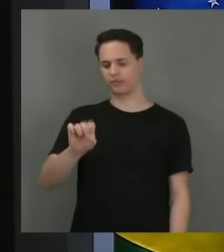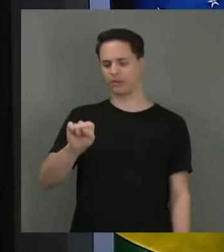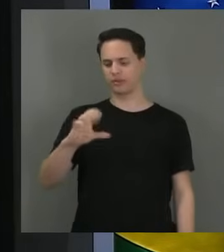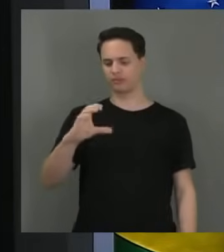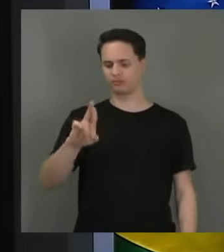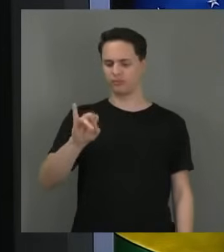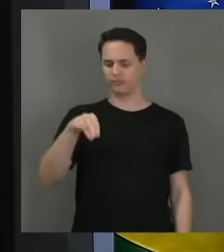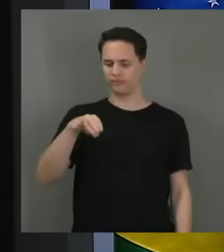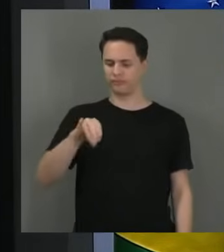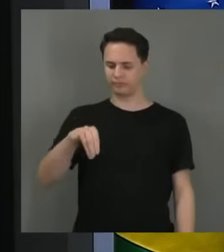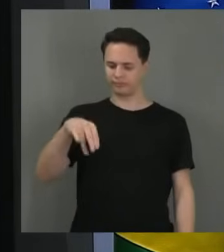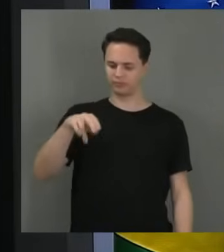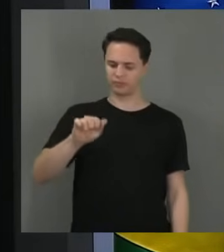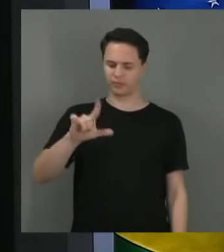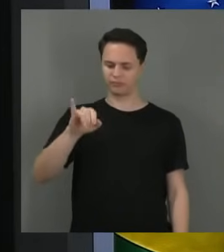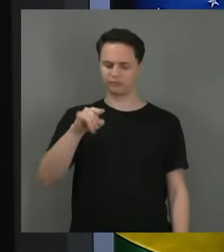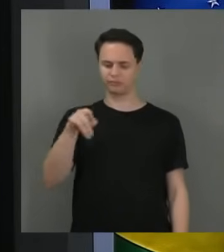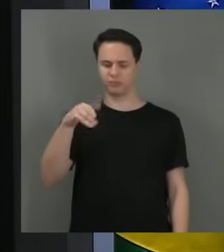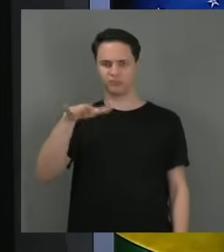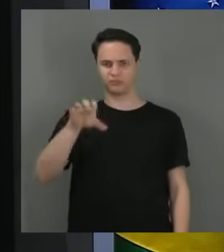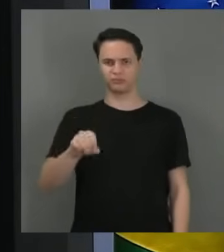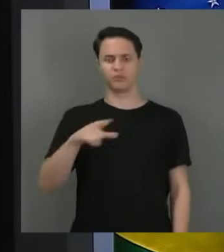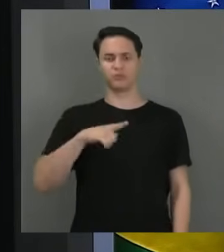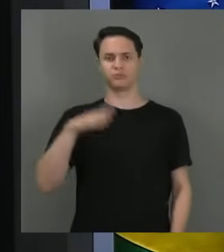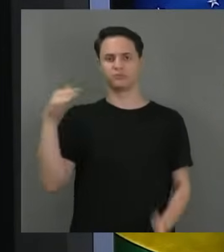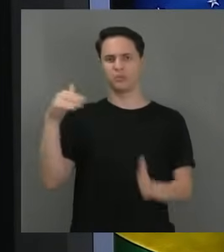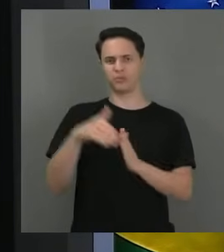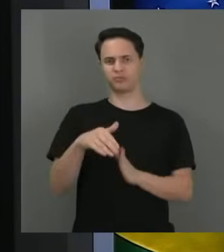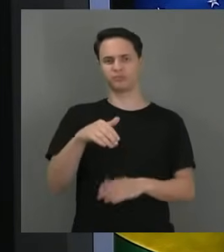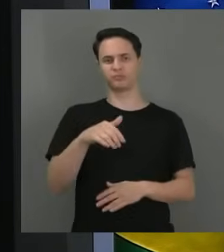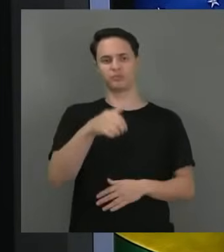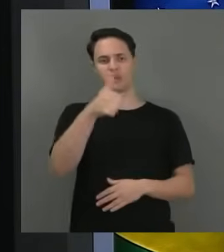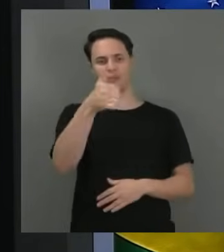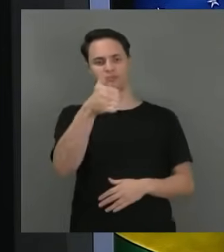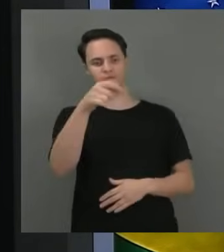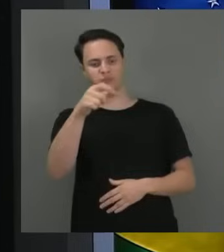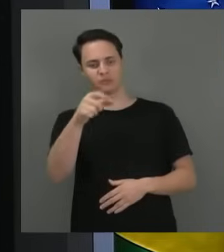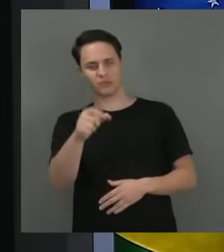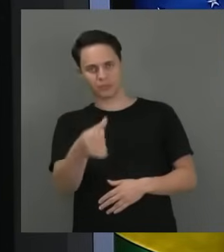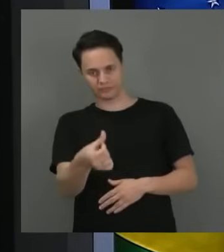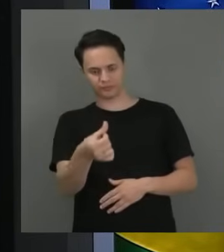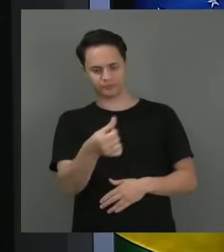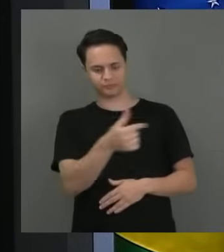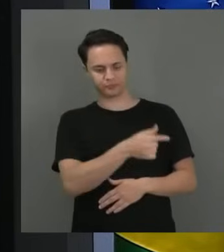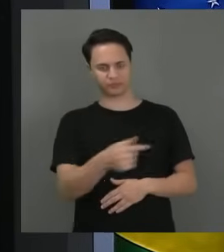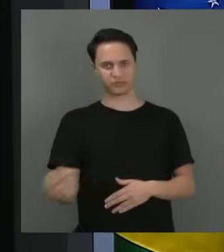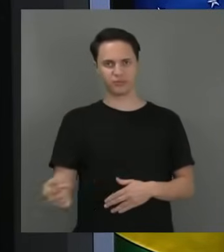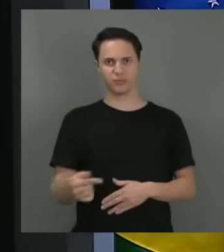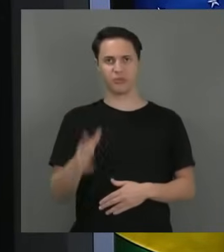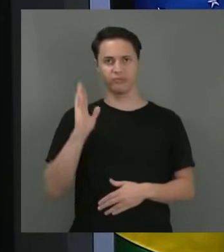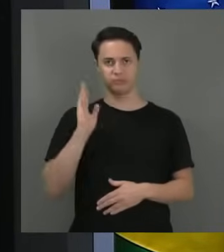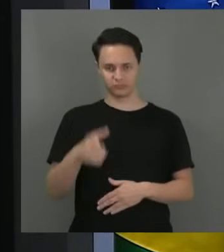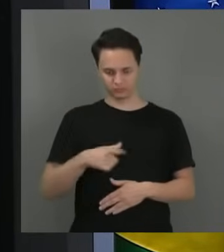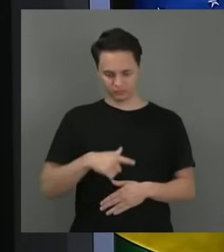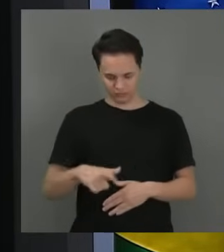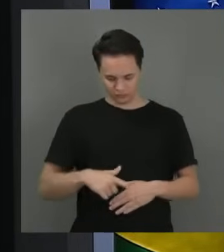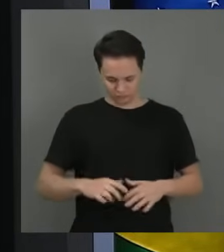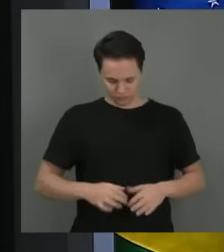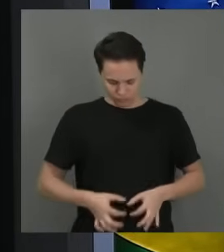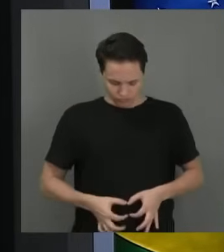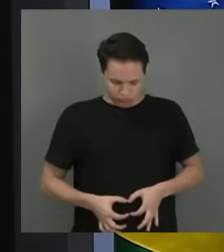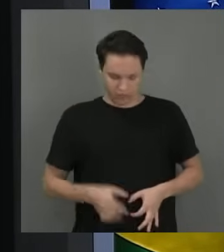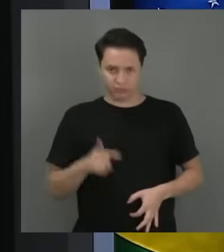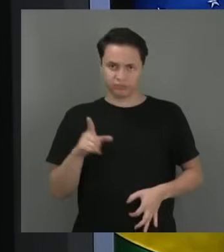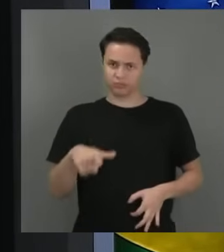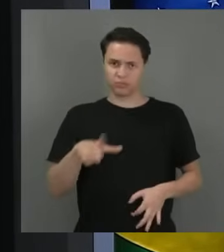até a 12ª semana de gestação, onde tem um fígado formado, os rins, todo, até digital tem a criança,